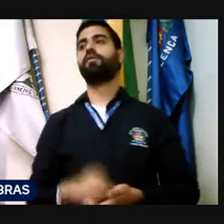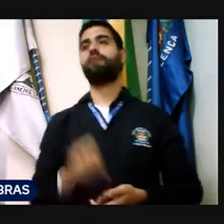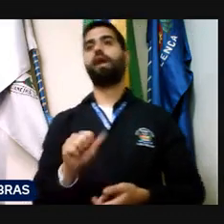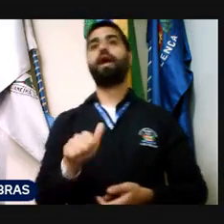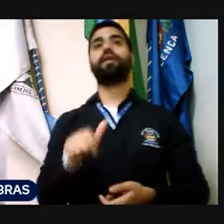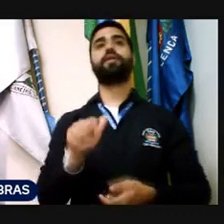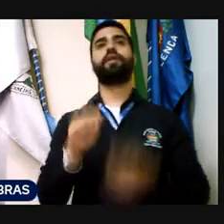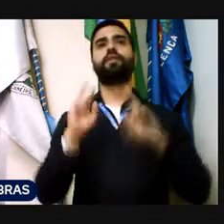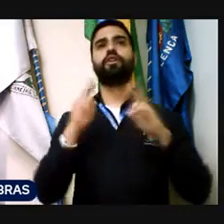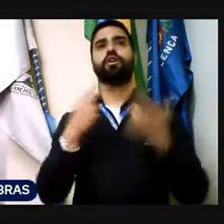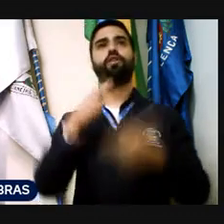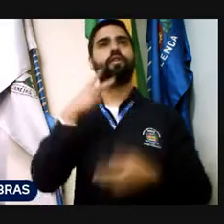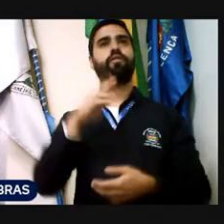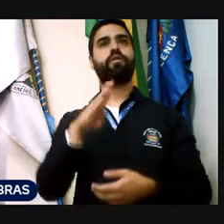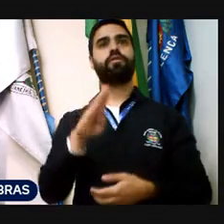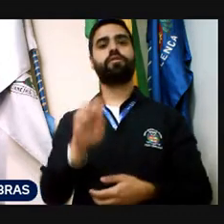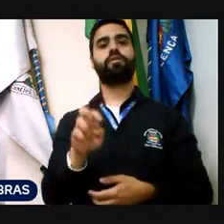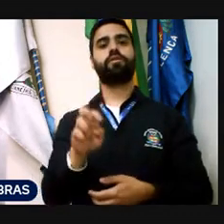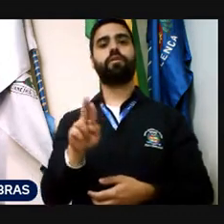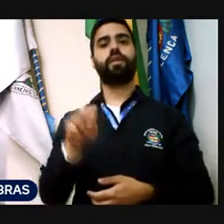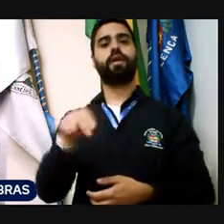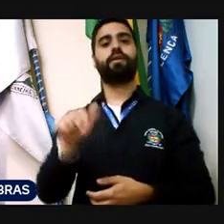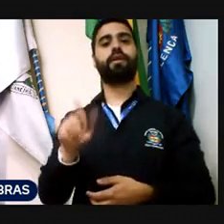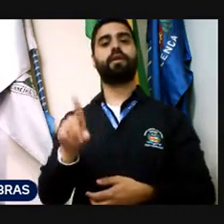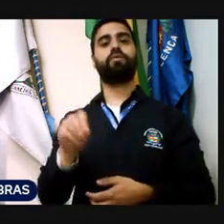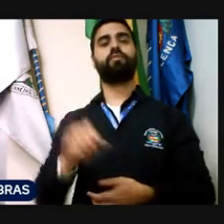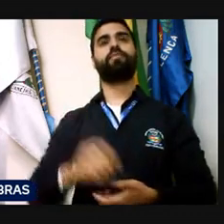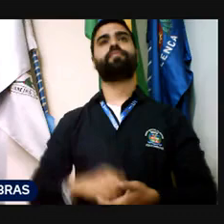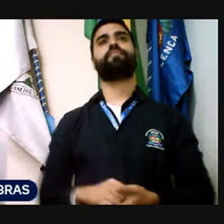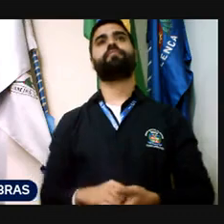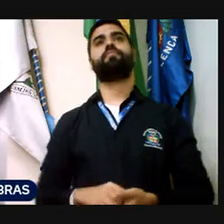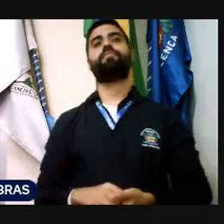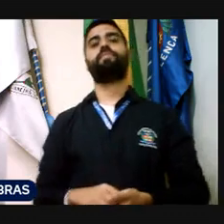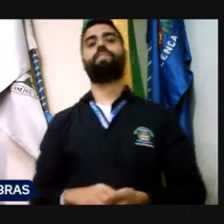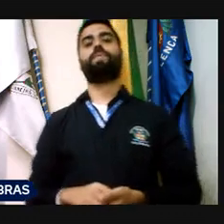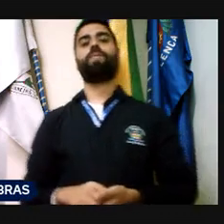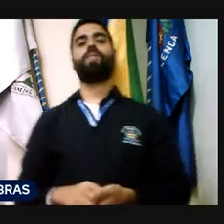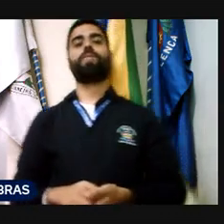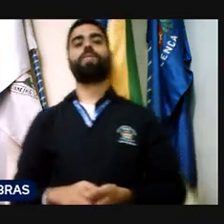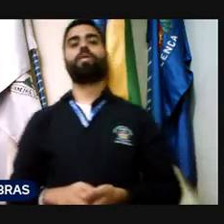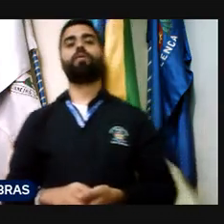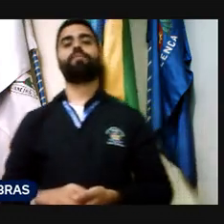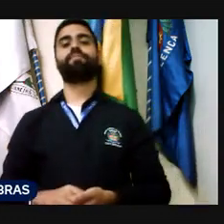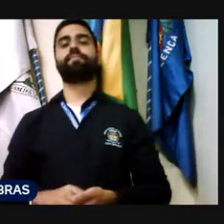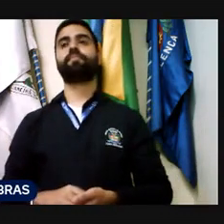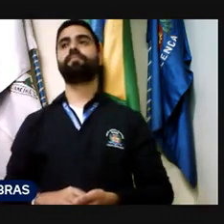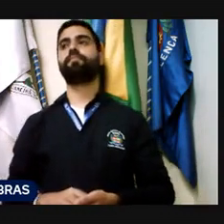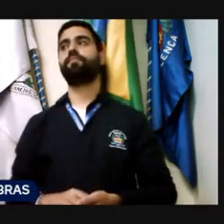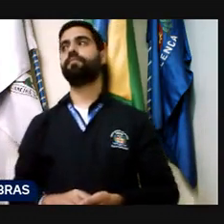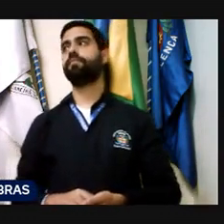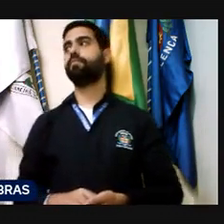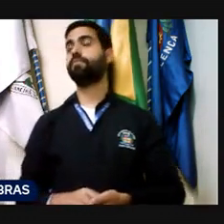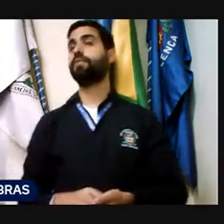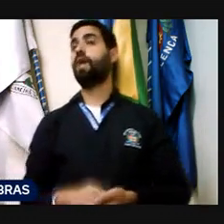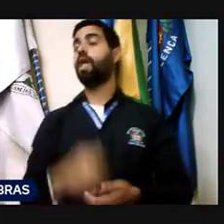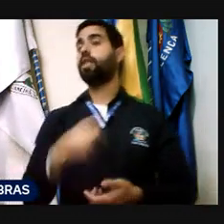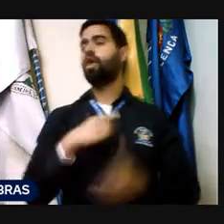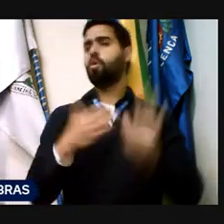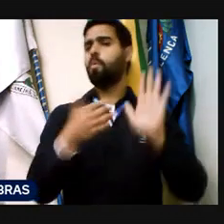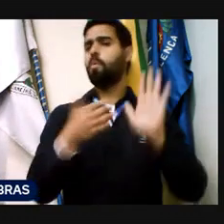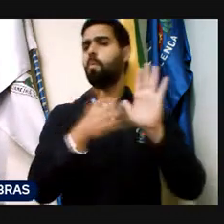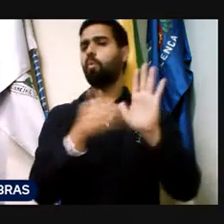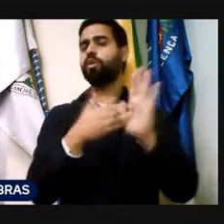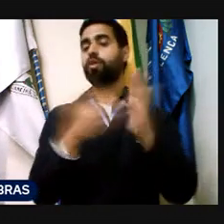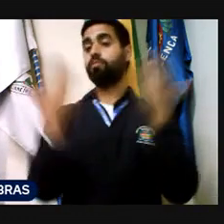de 2021, vereador Bernardo Machado. Requerimento do vereador Bernardo Machado, contendo moção de aplauso